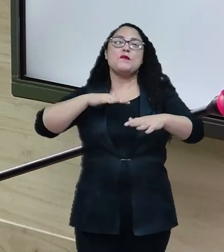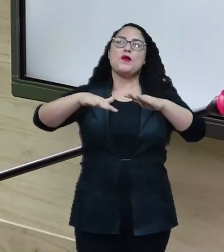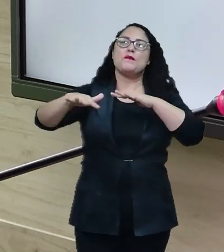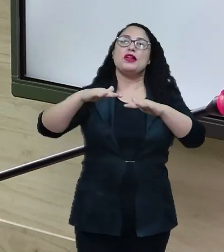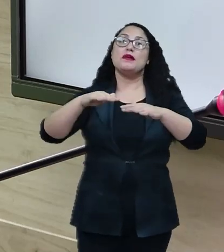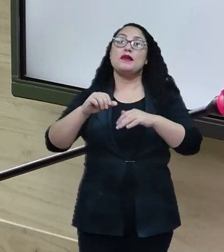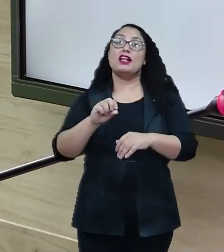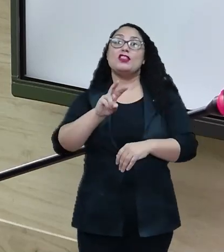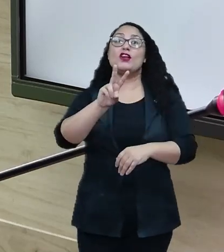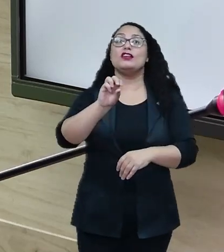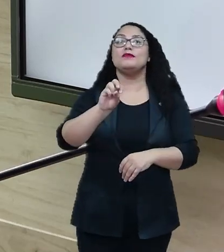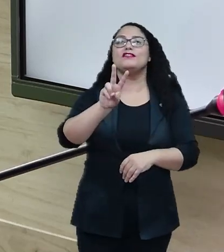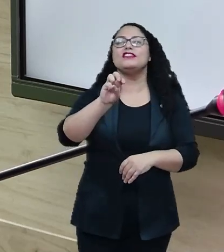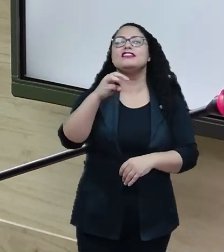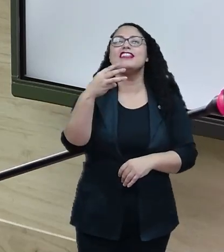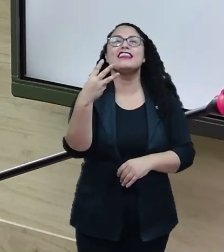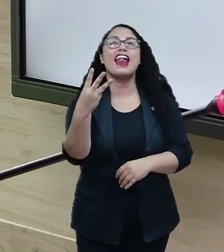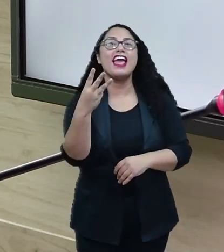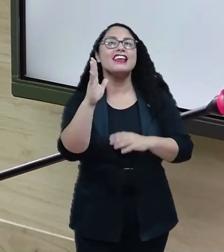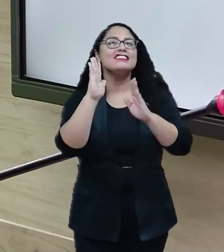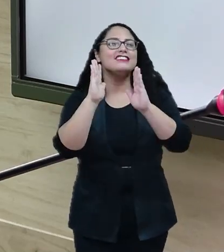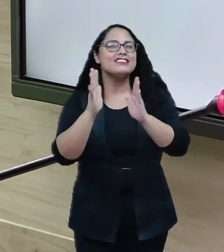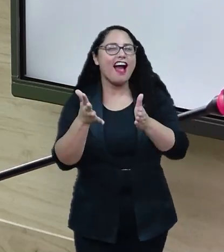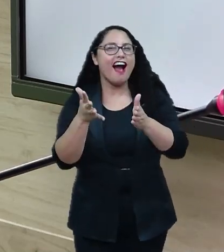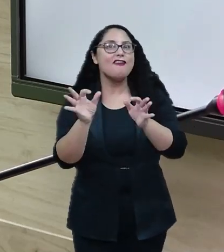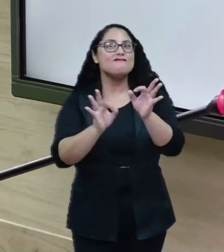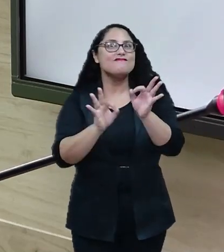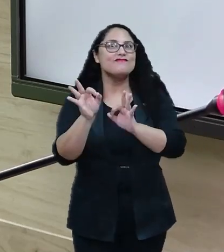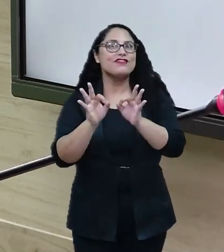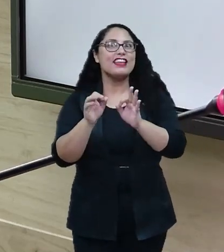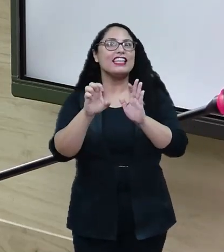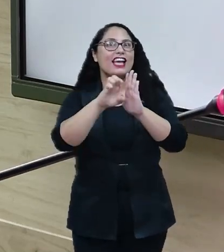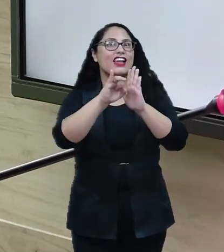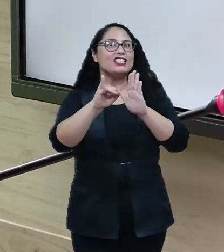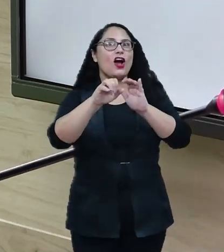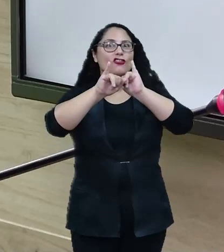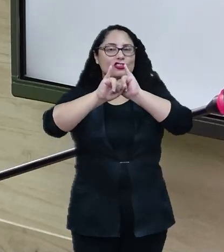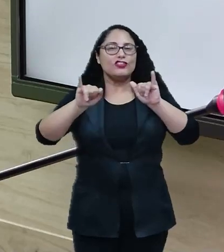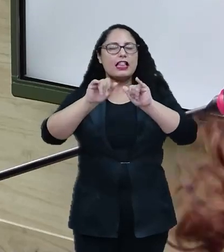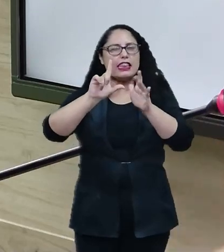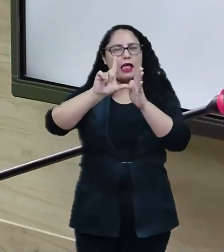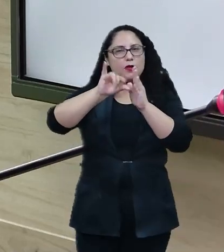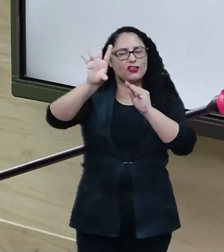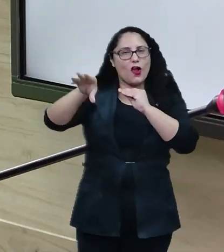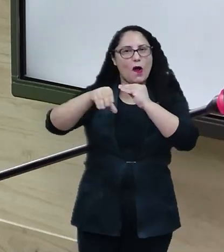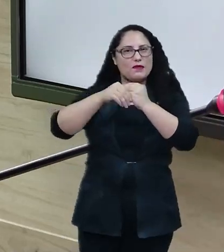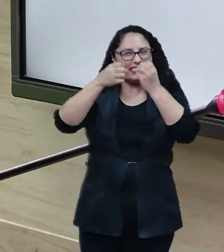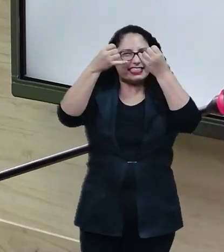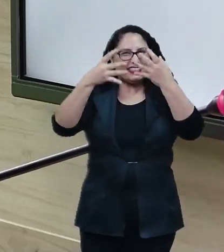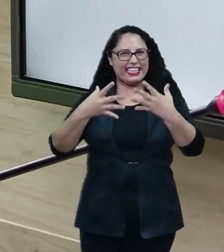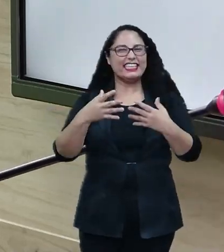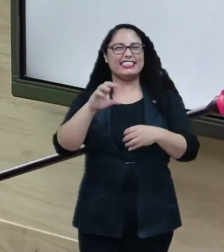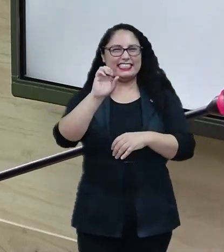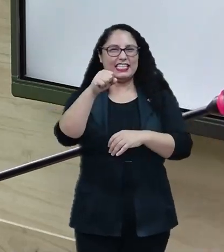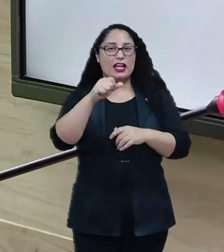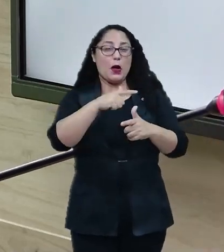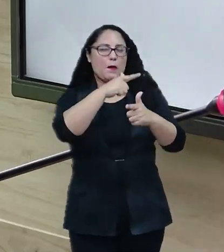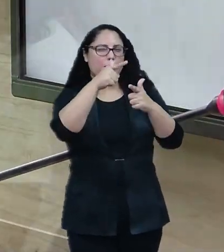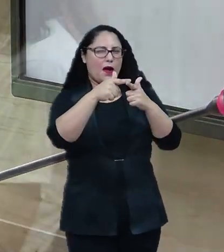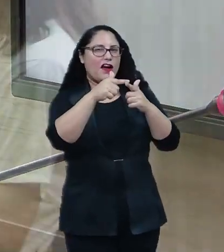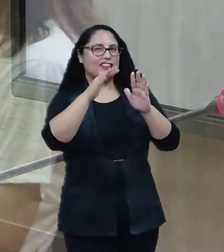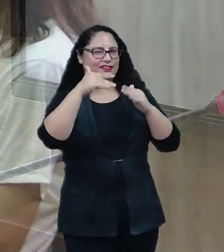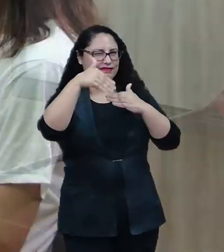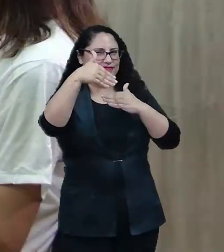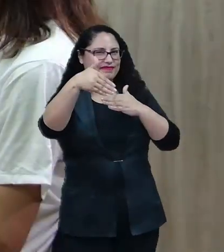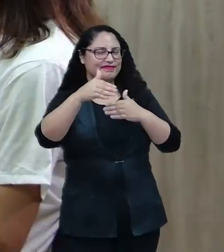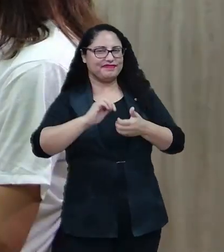para 2023, e a gente já está aí com o edital na praça, mas daqui a pouco a gente vai falar mais um pouco sobre isso, né? Sim, próximos